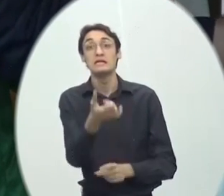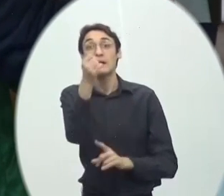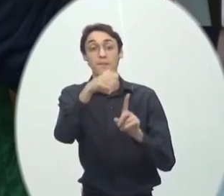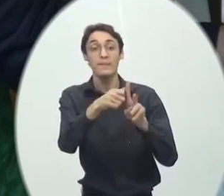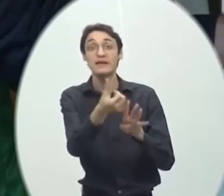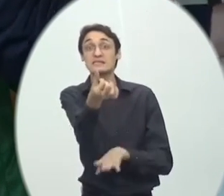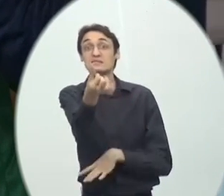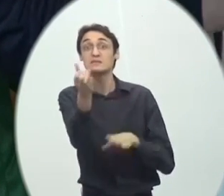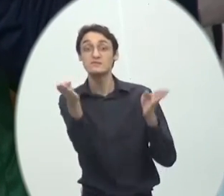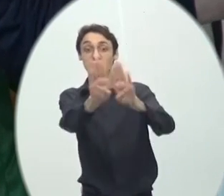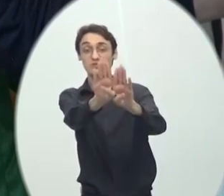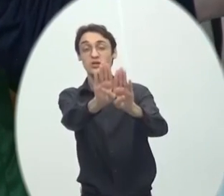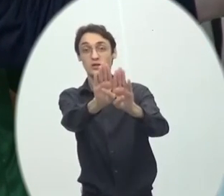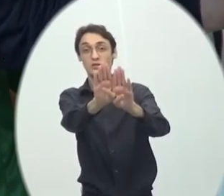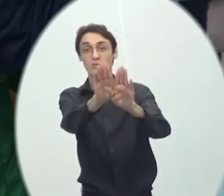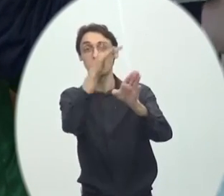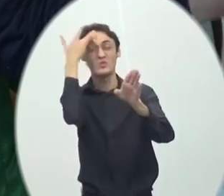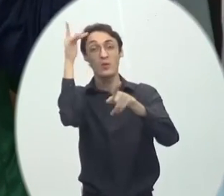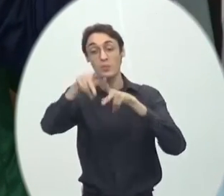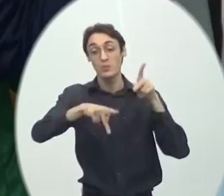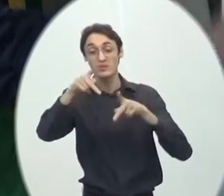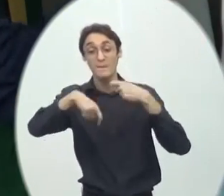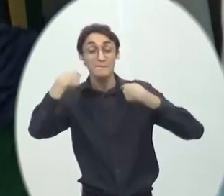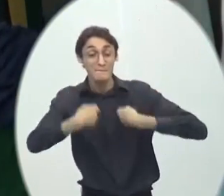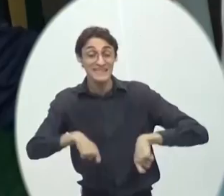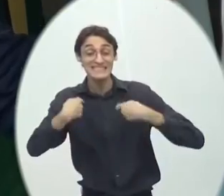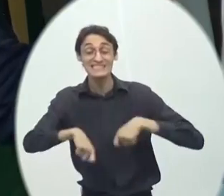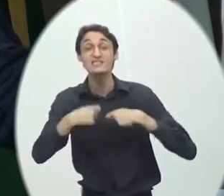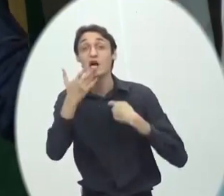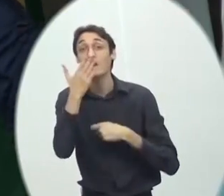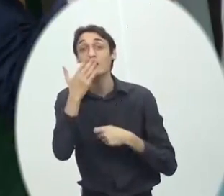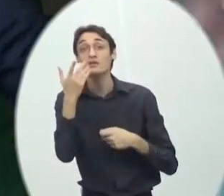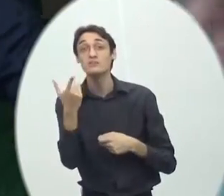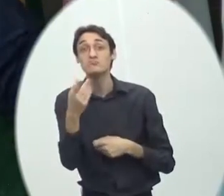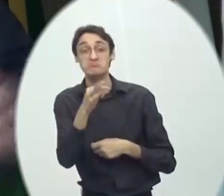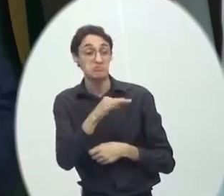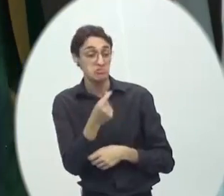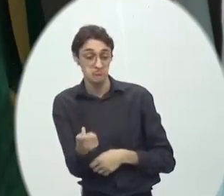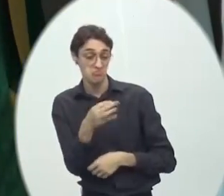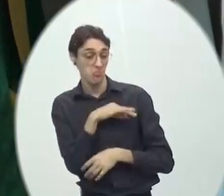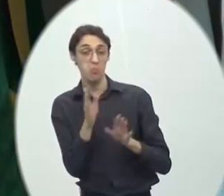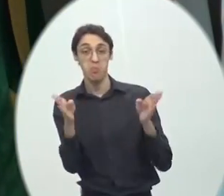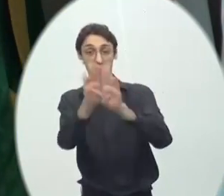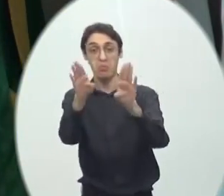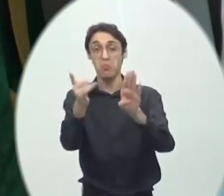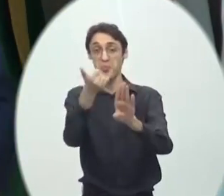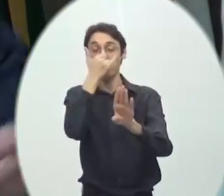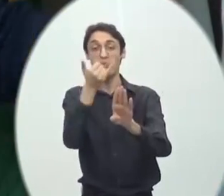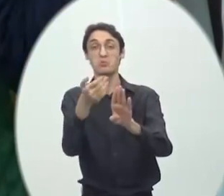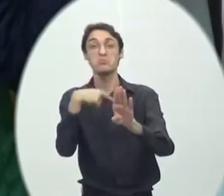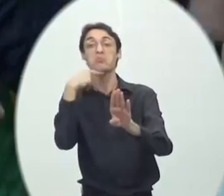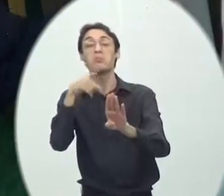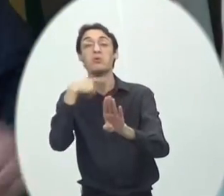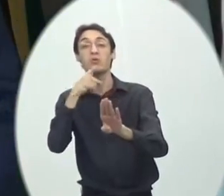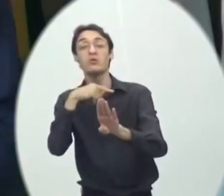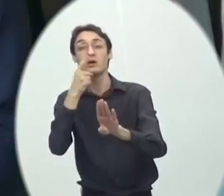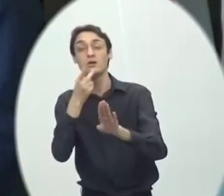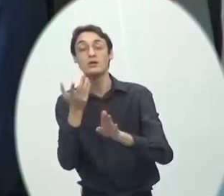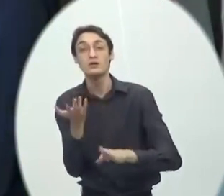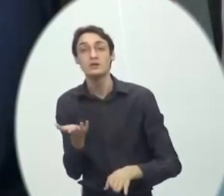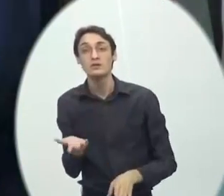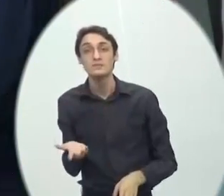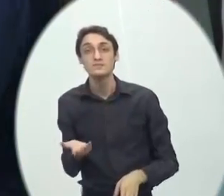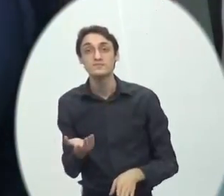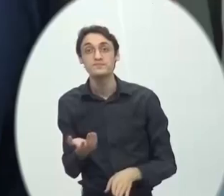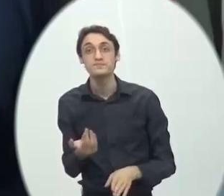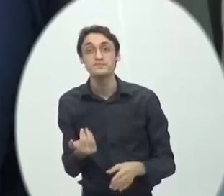6 meses parado, a população que precisa do INSS não estava sendo atendida. E quando falou de atender